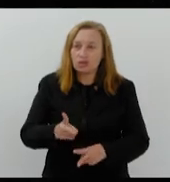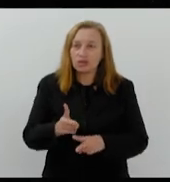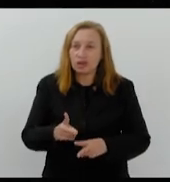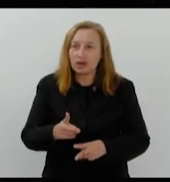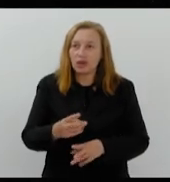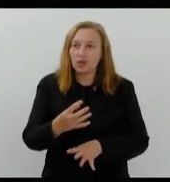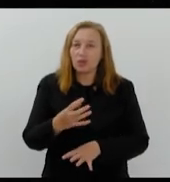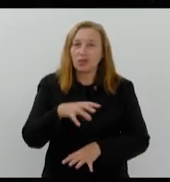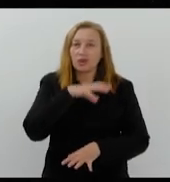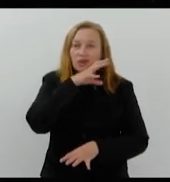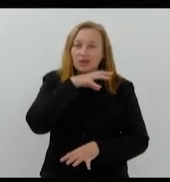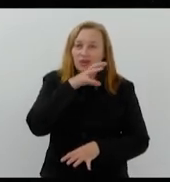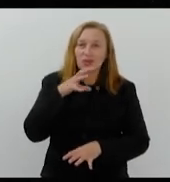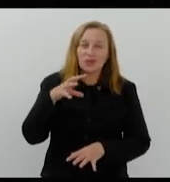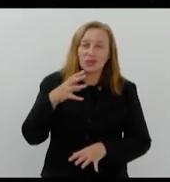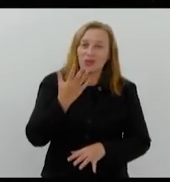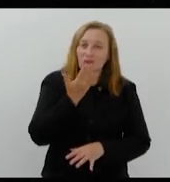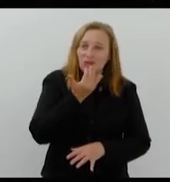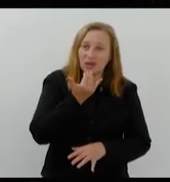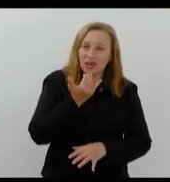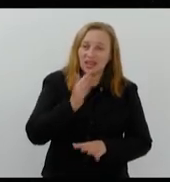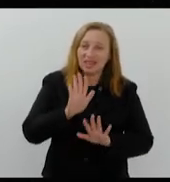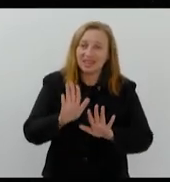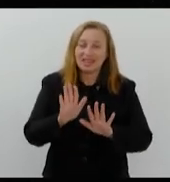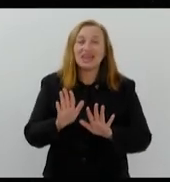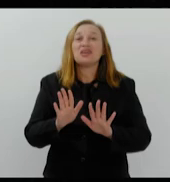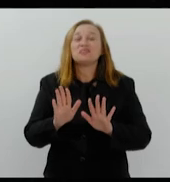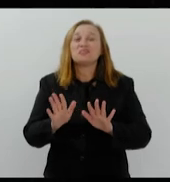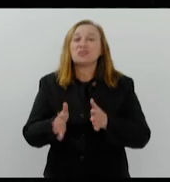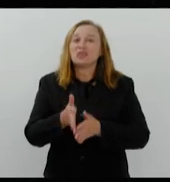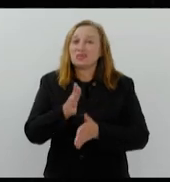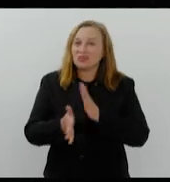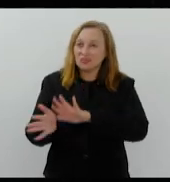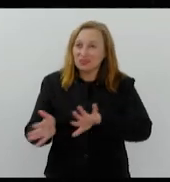notícia saída no jornal O Globo domingo